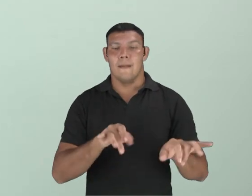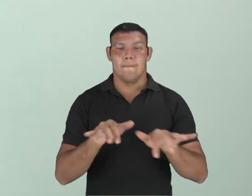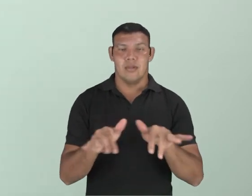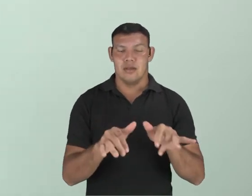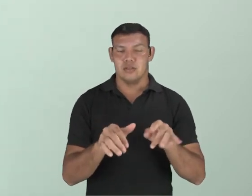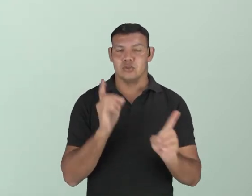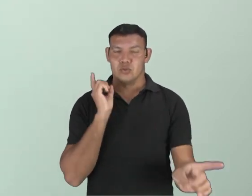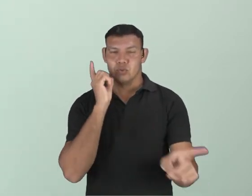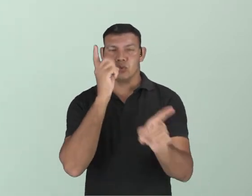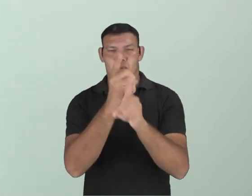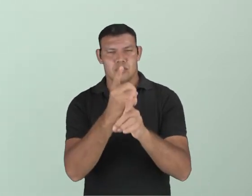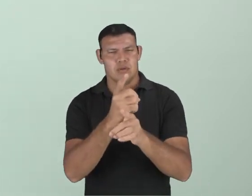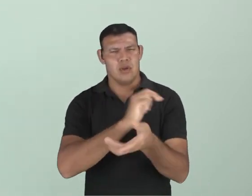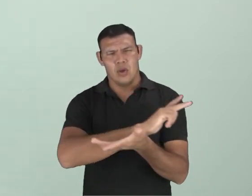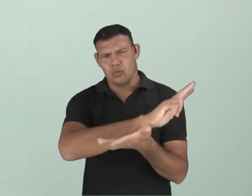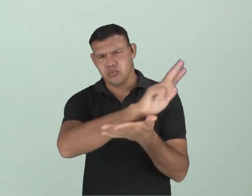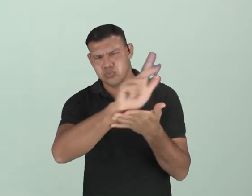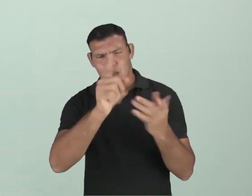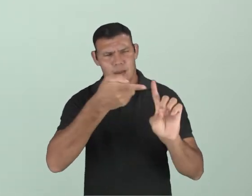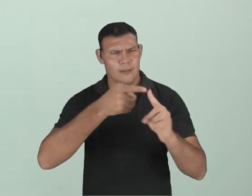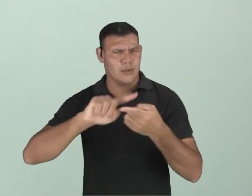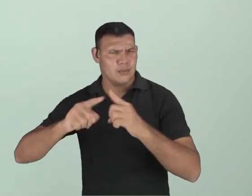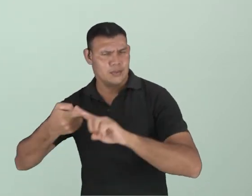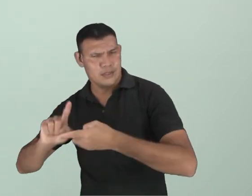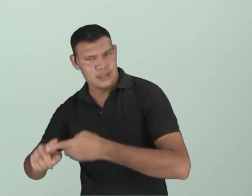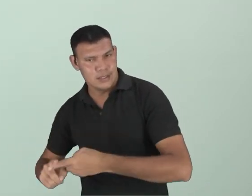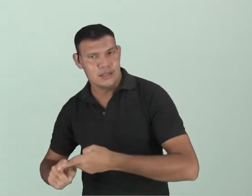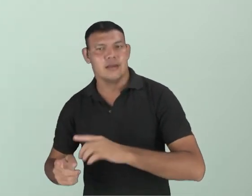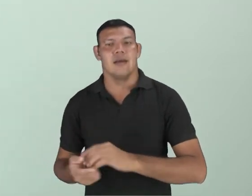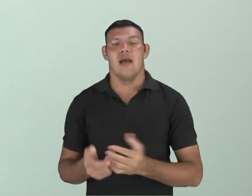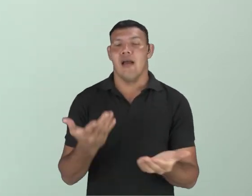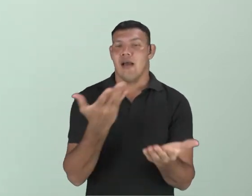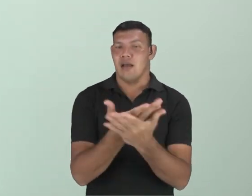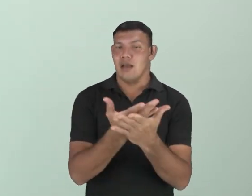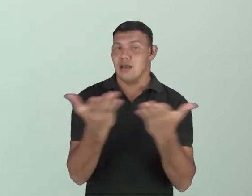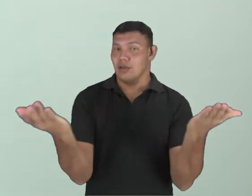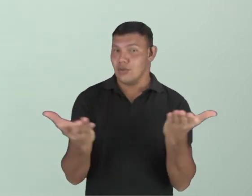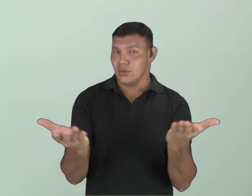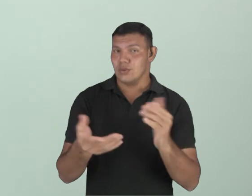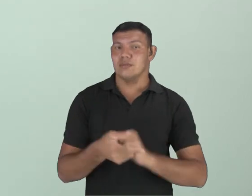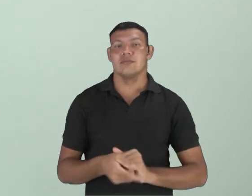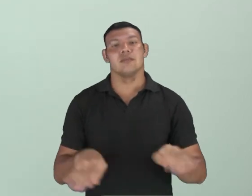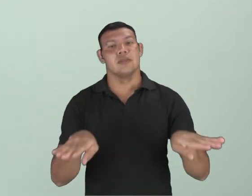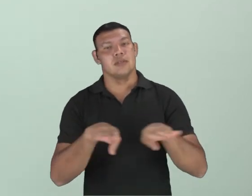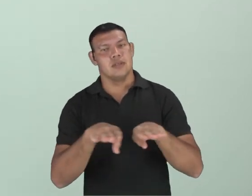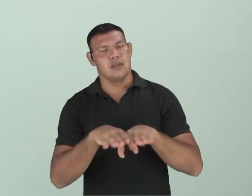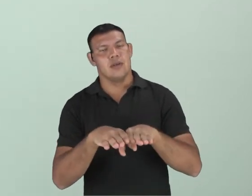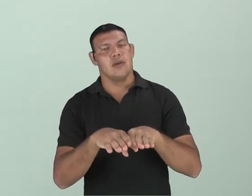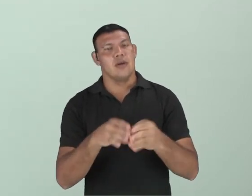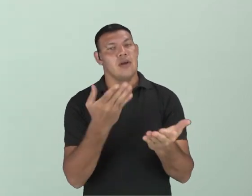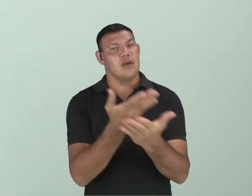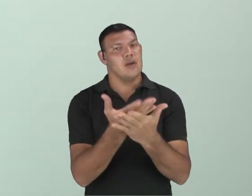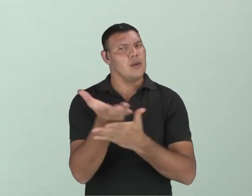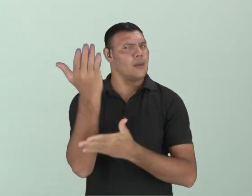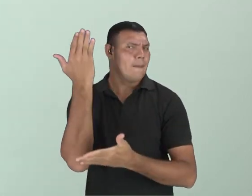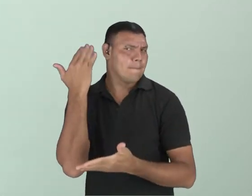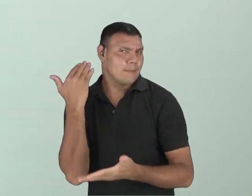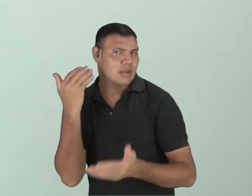vocês vão encontrar diversos materiais. Vocês vão encontrar tanto a nossa aula de hoje, quanto aulas